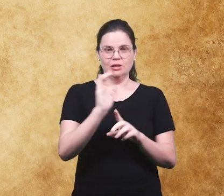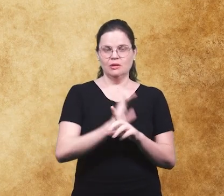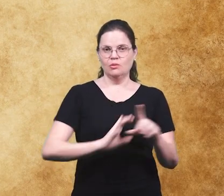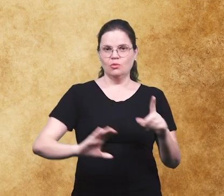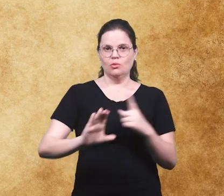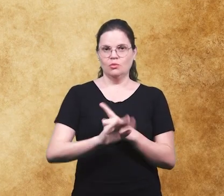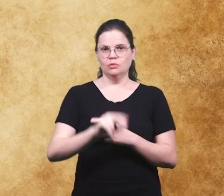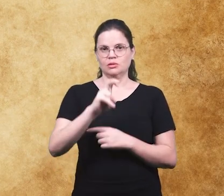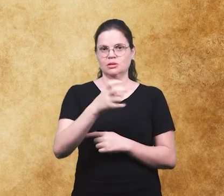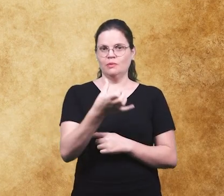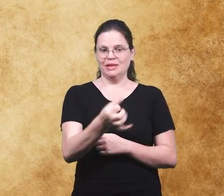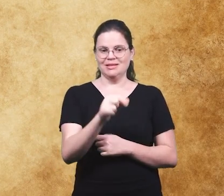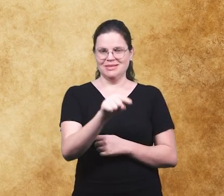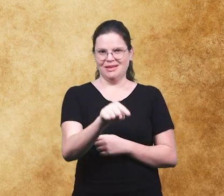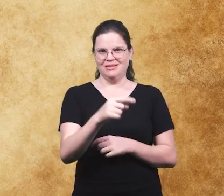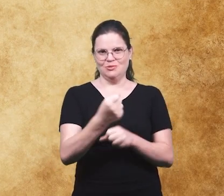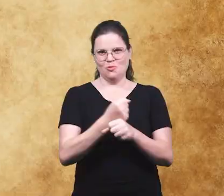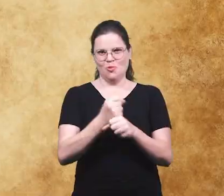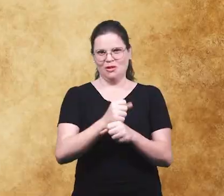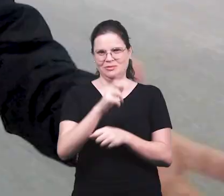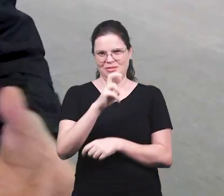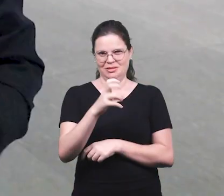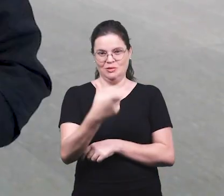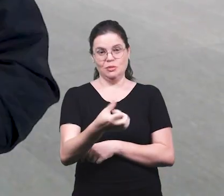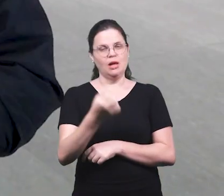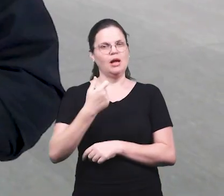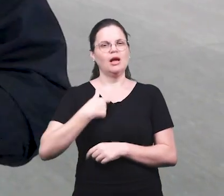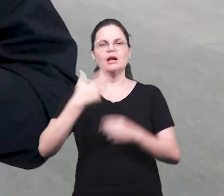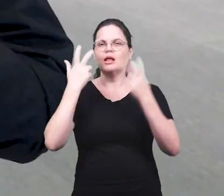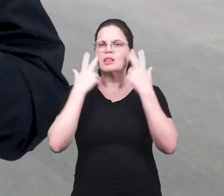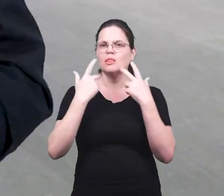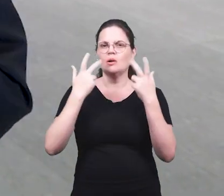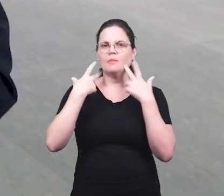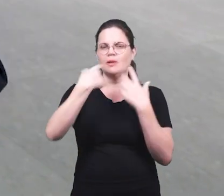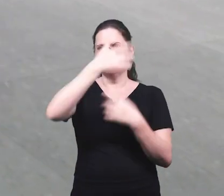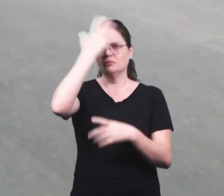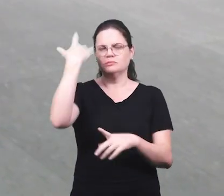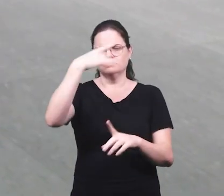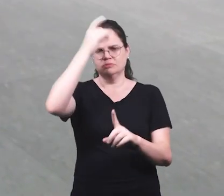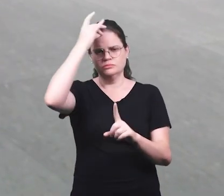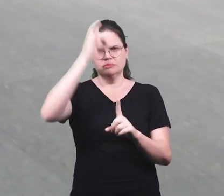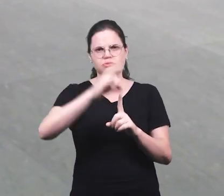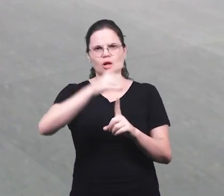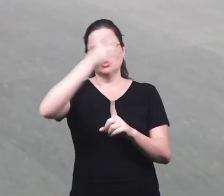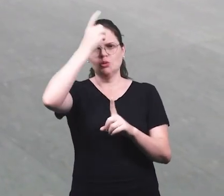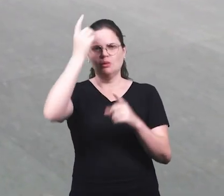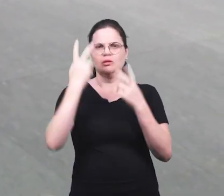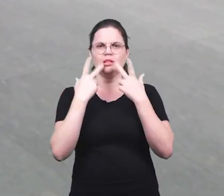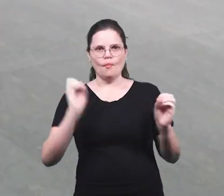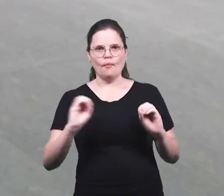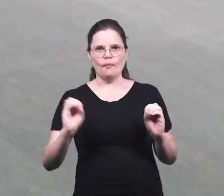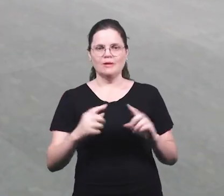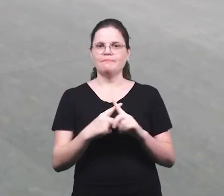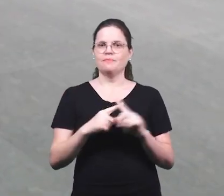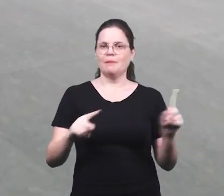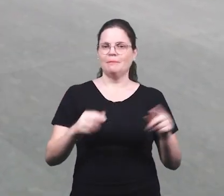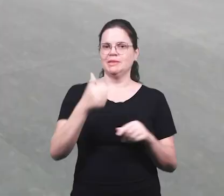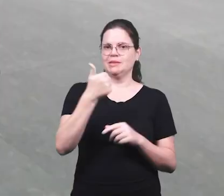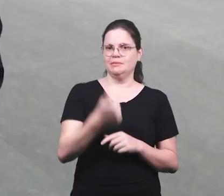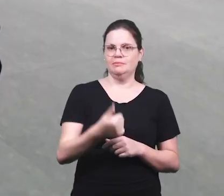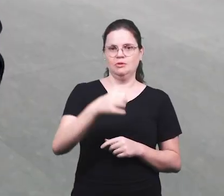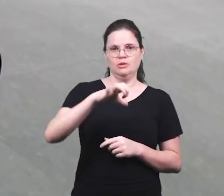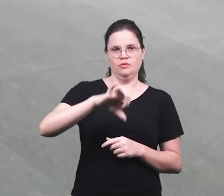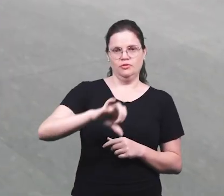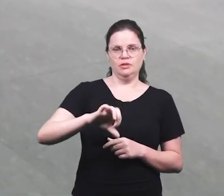era comum ter manifestação de línguas e dons espirituais. Em